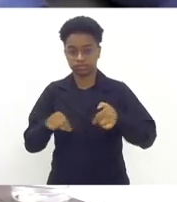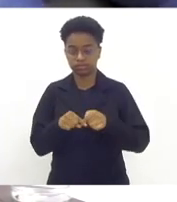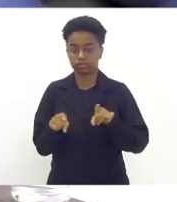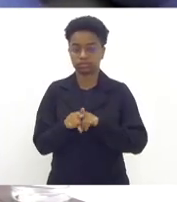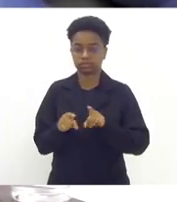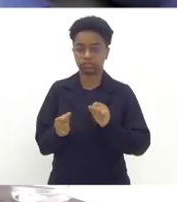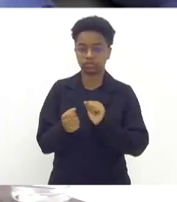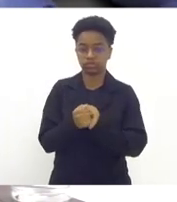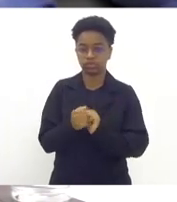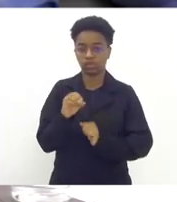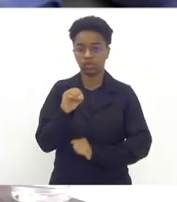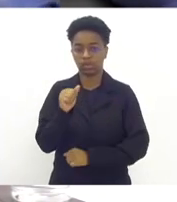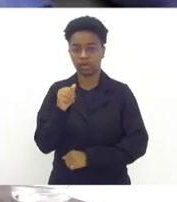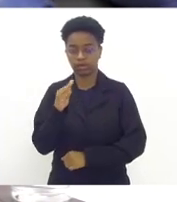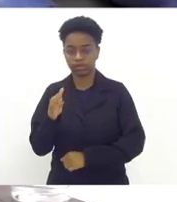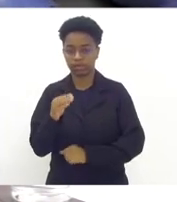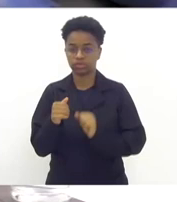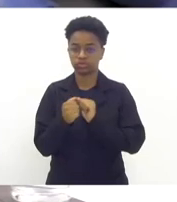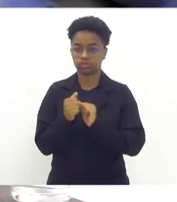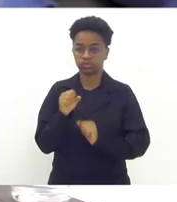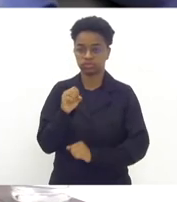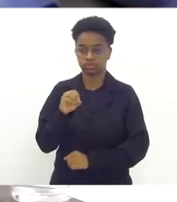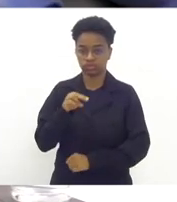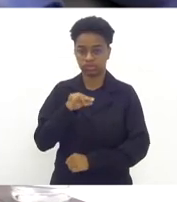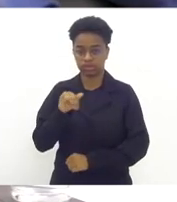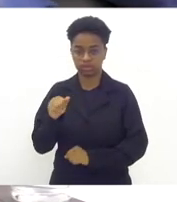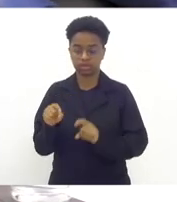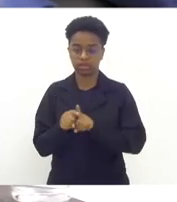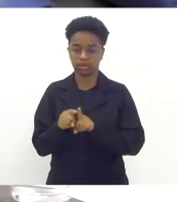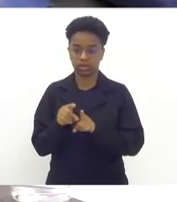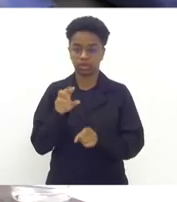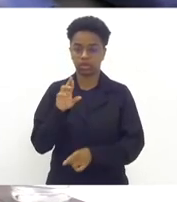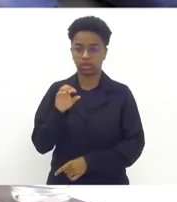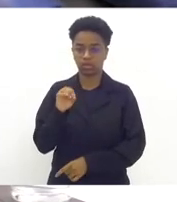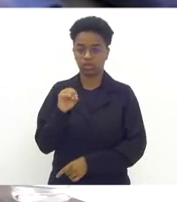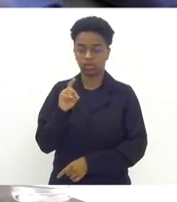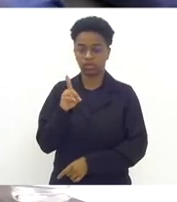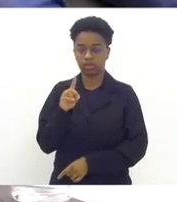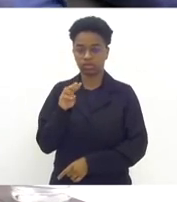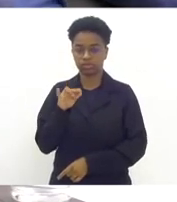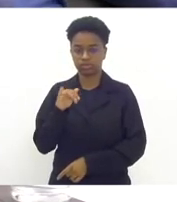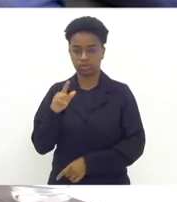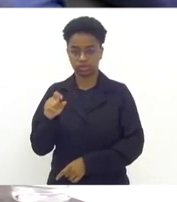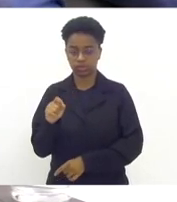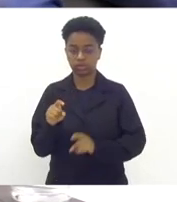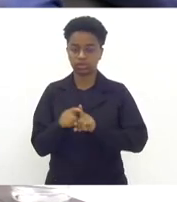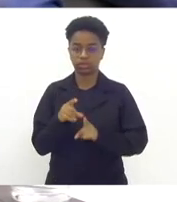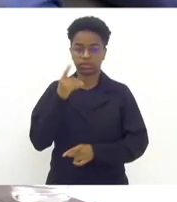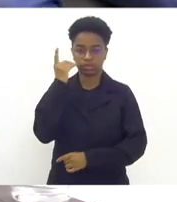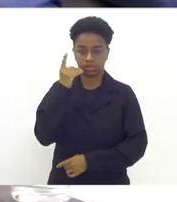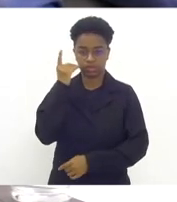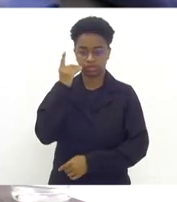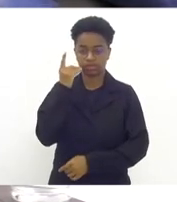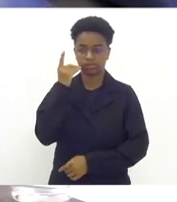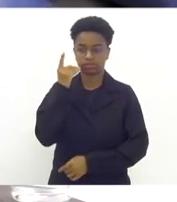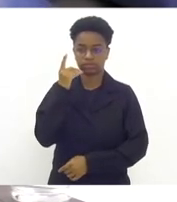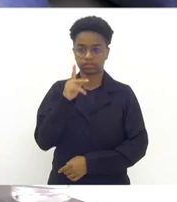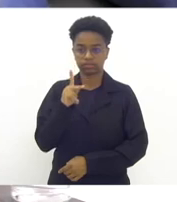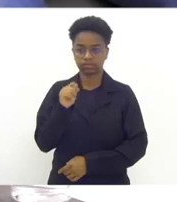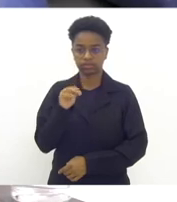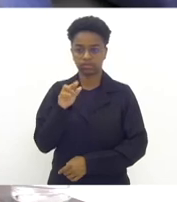dona Sônia, com o Álvaro Quintão, do Rodrigo ali também, o deputado também,